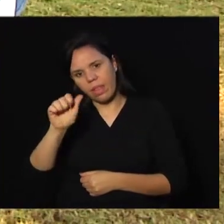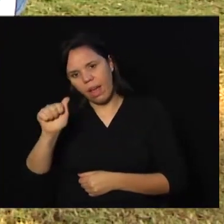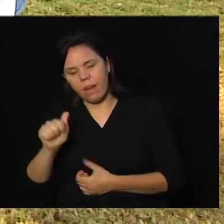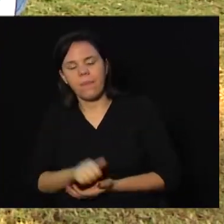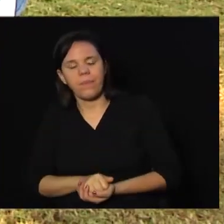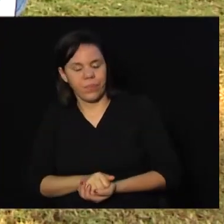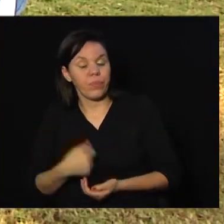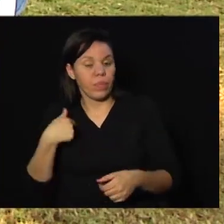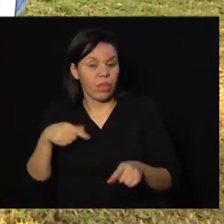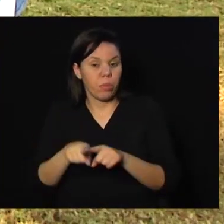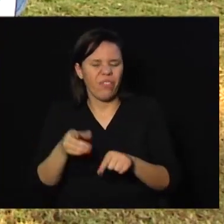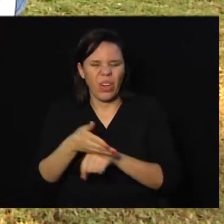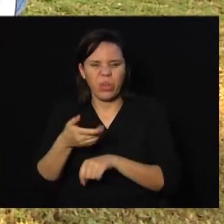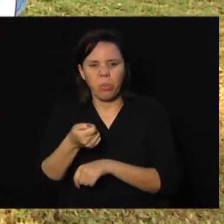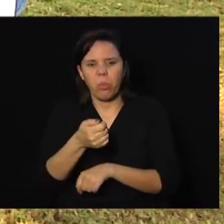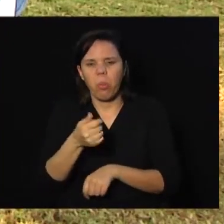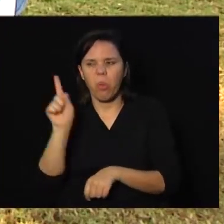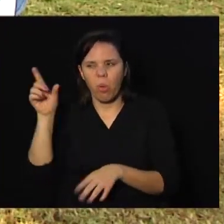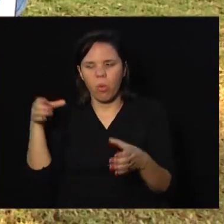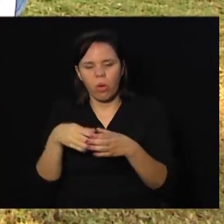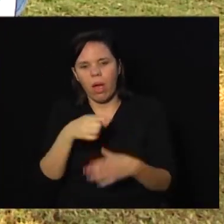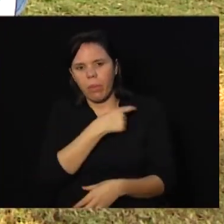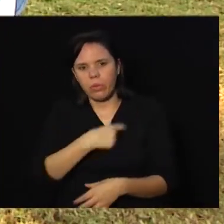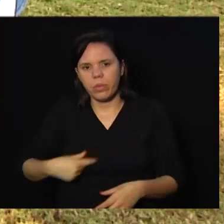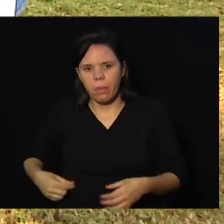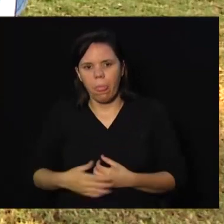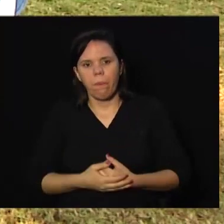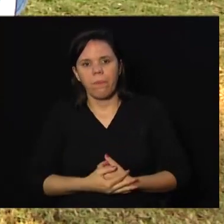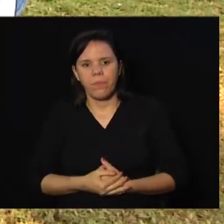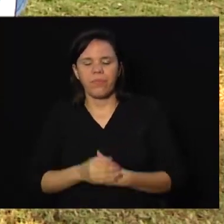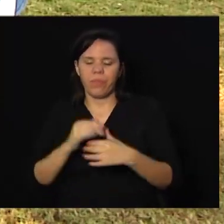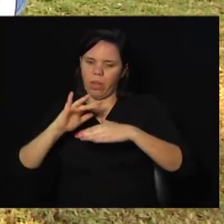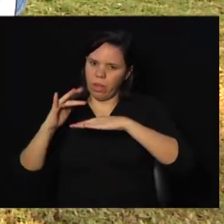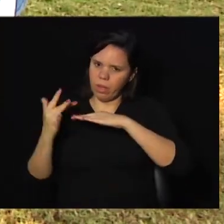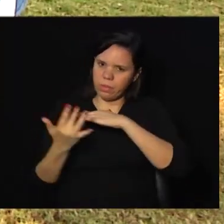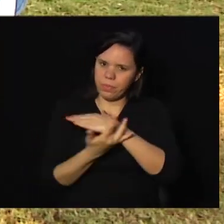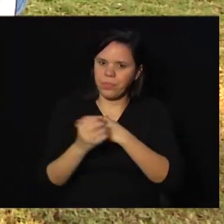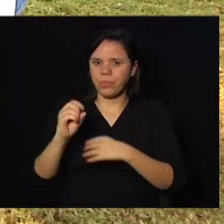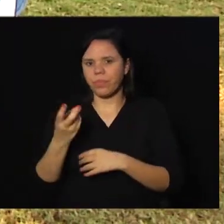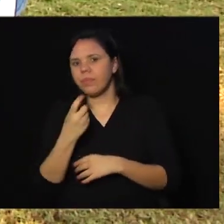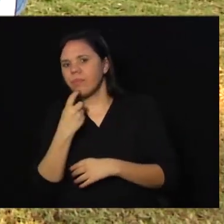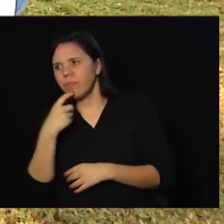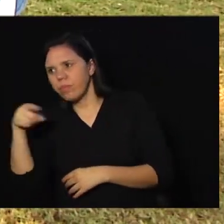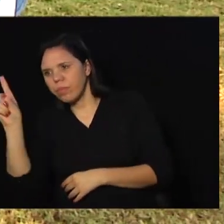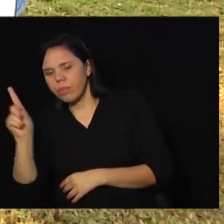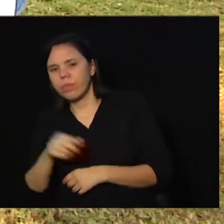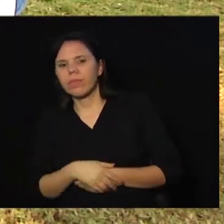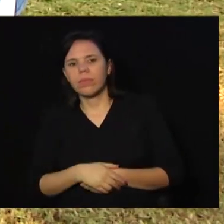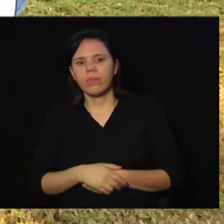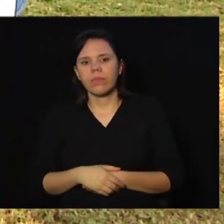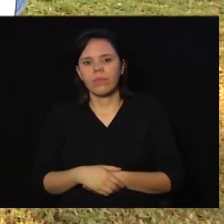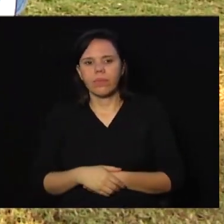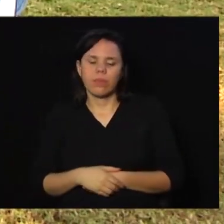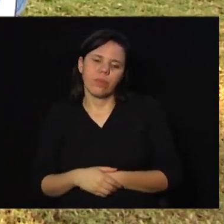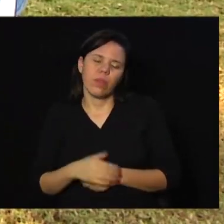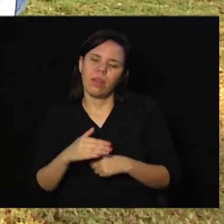mas frequento pouco o clube, entendeu? Mas assim, nas redes sociais ou em Campinas, quando vou,